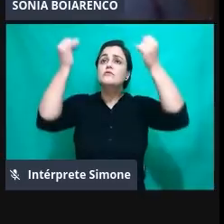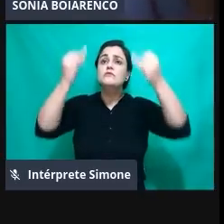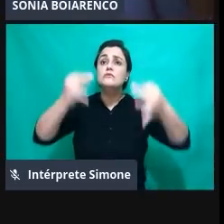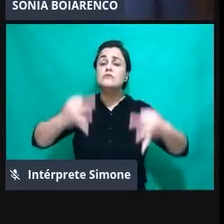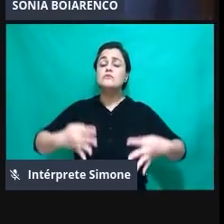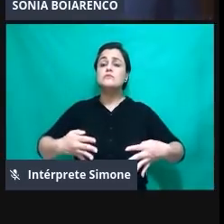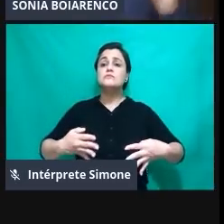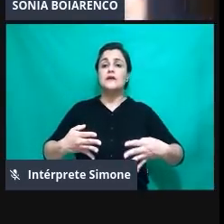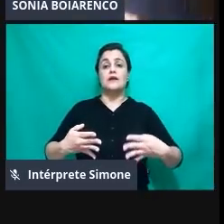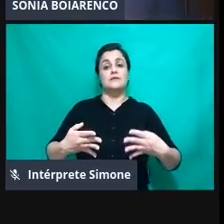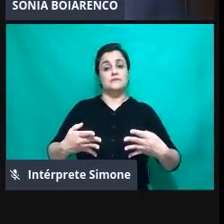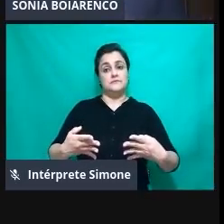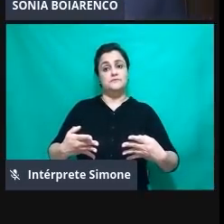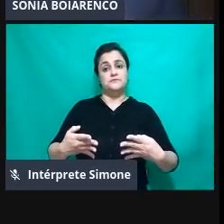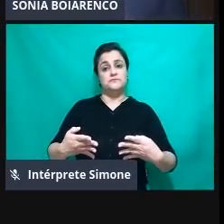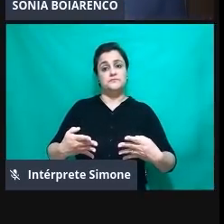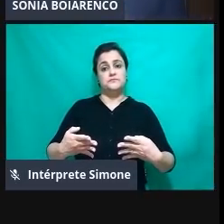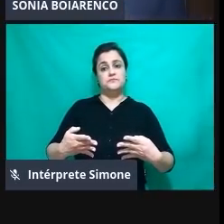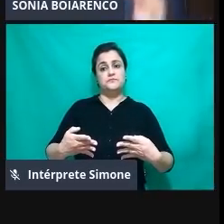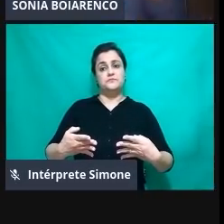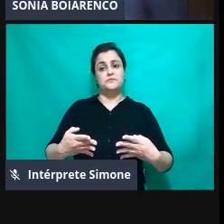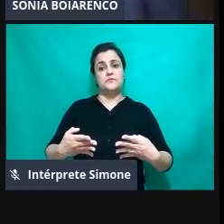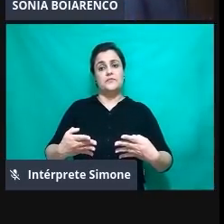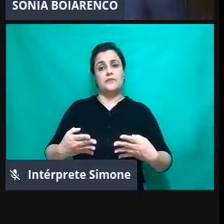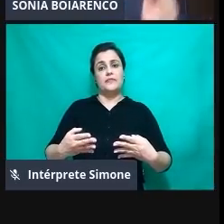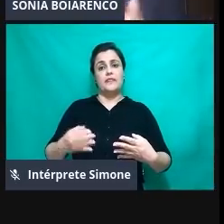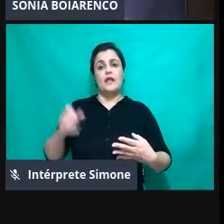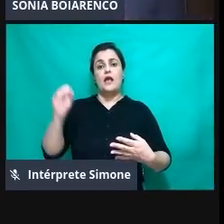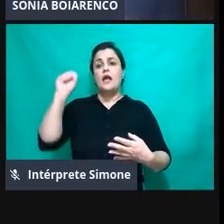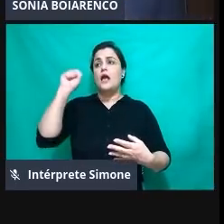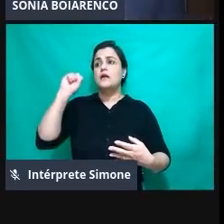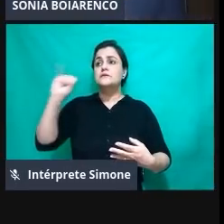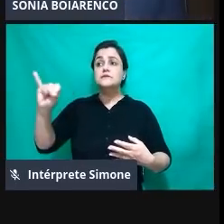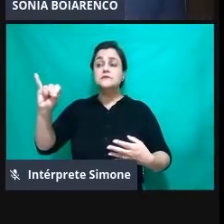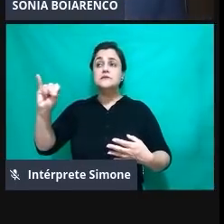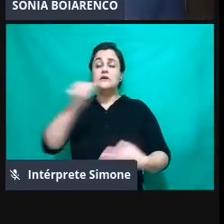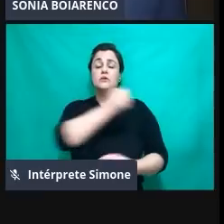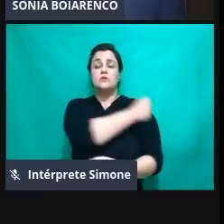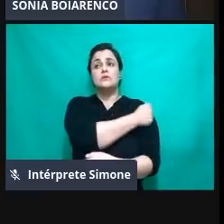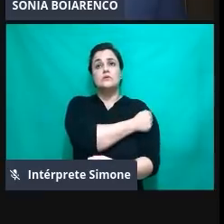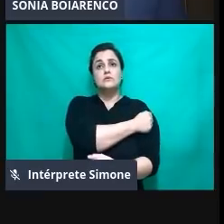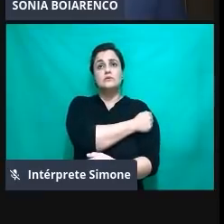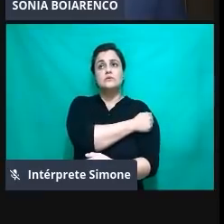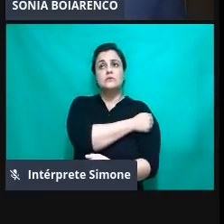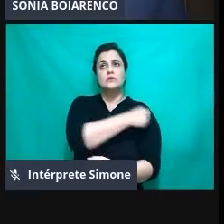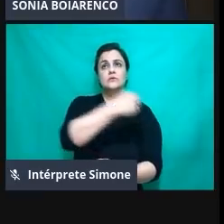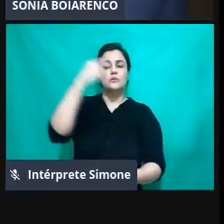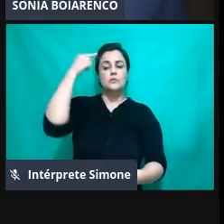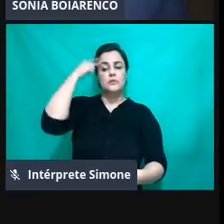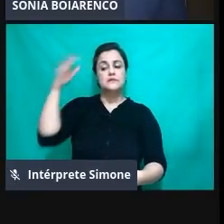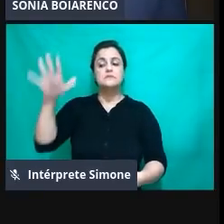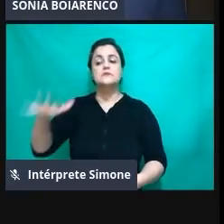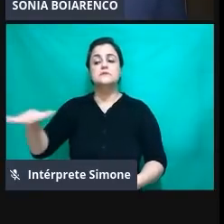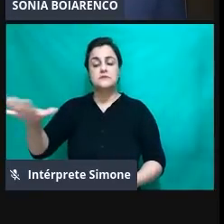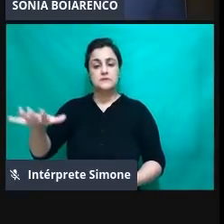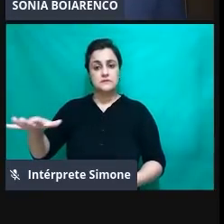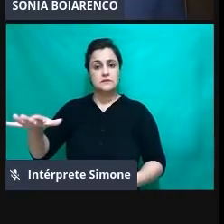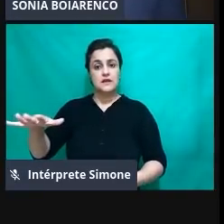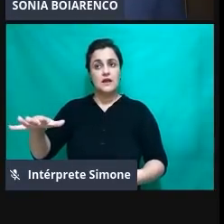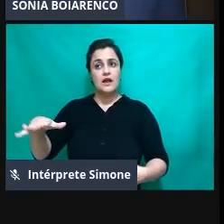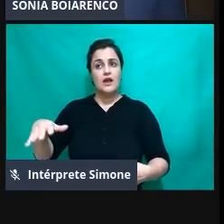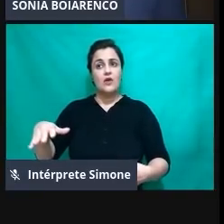Eu já tenho um pouquinho do raciocínio, do pensamento espacial, eu vou falar do